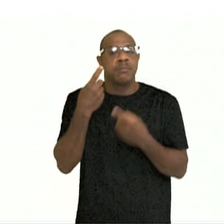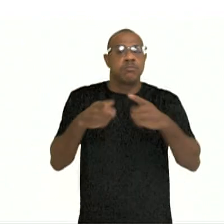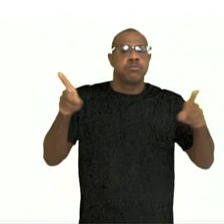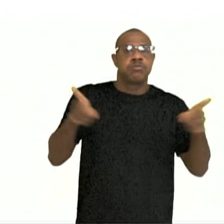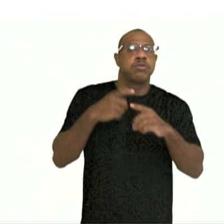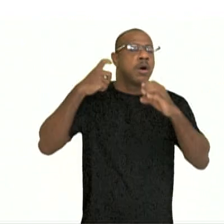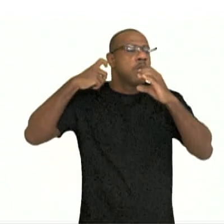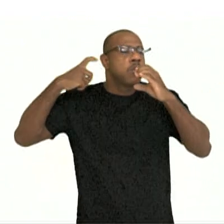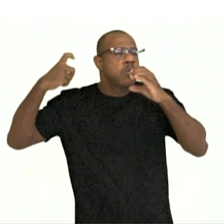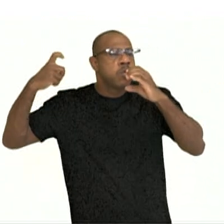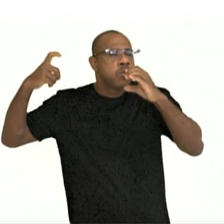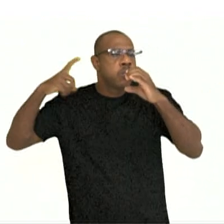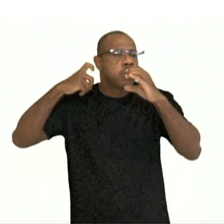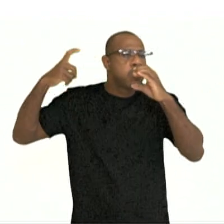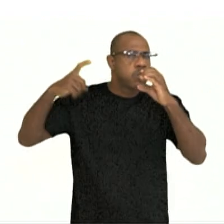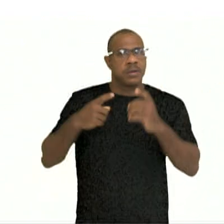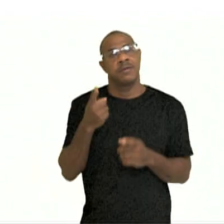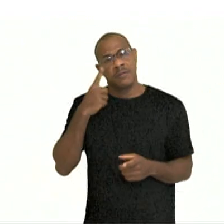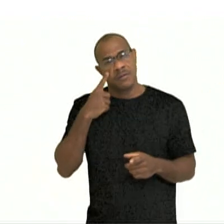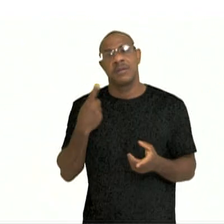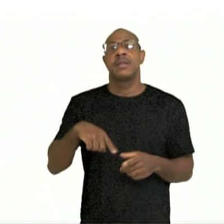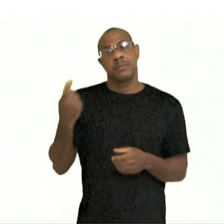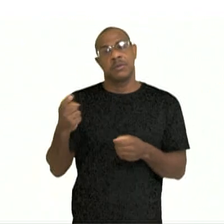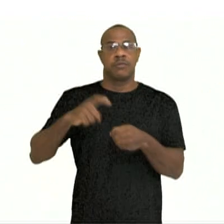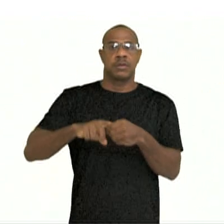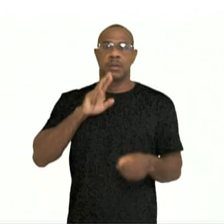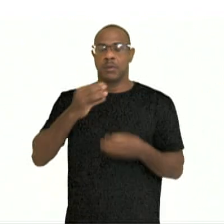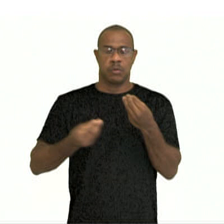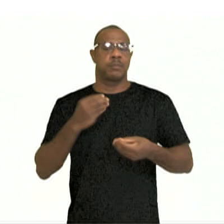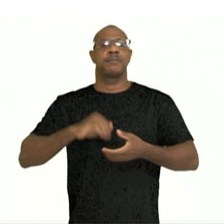produzir sonoridades. Eu já volto.